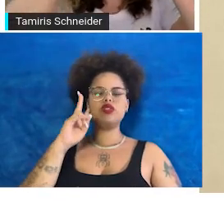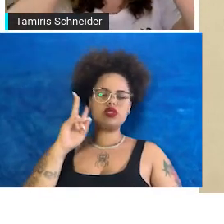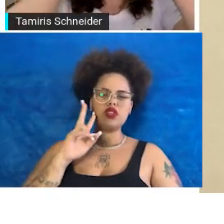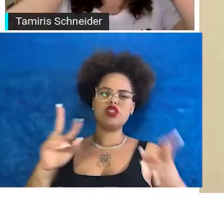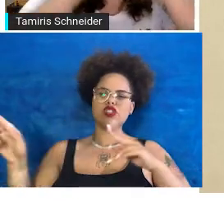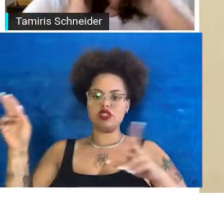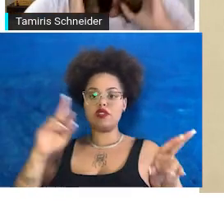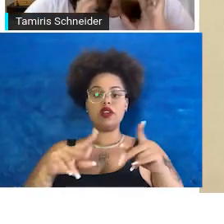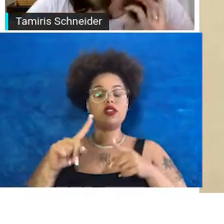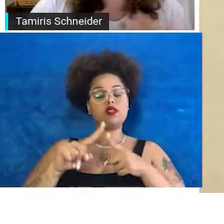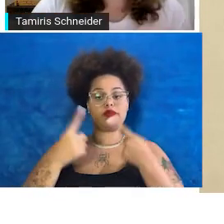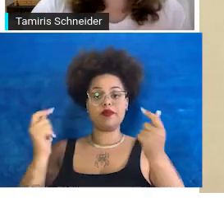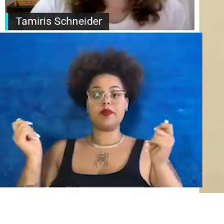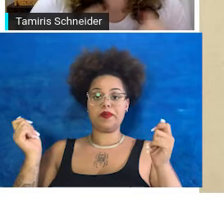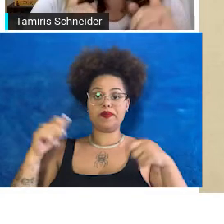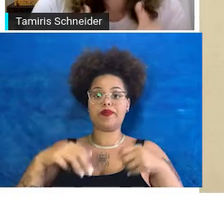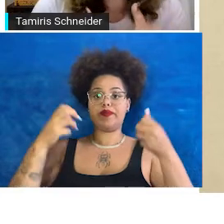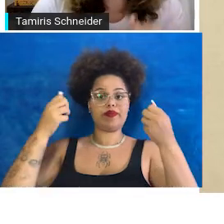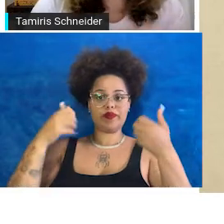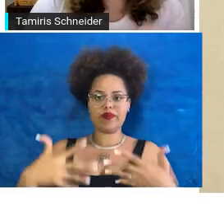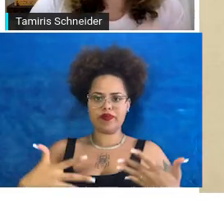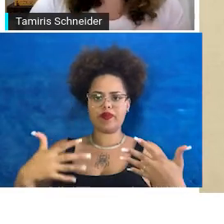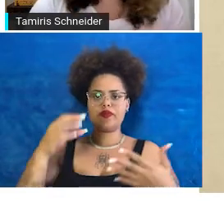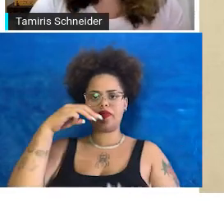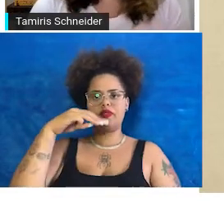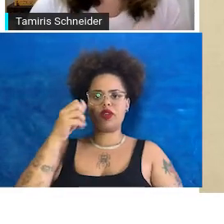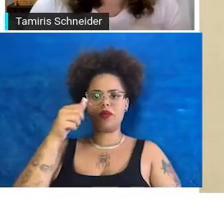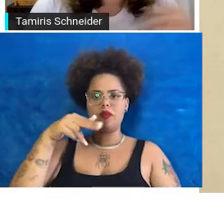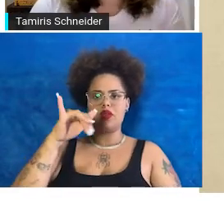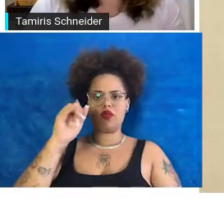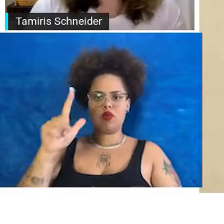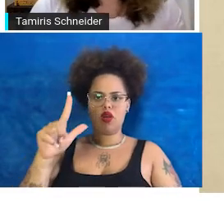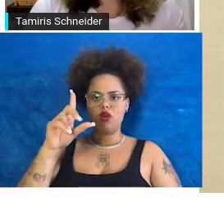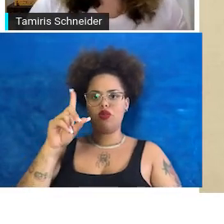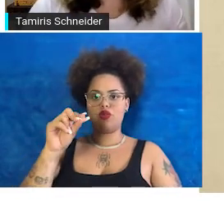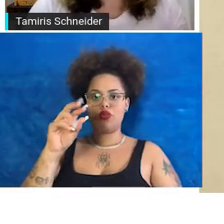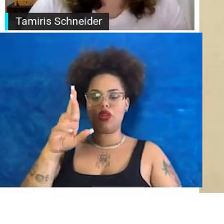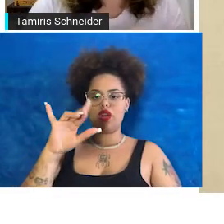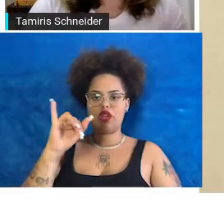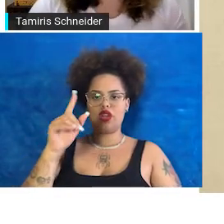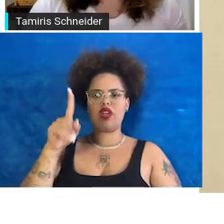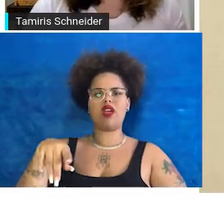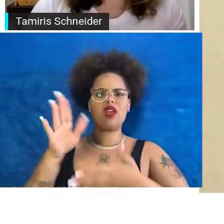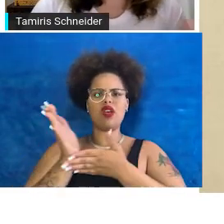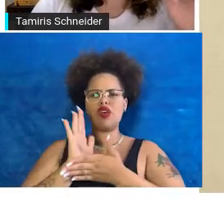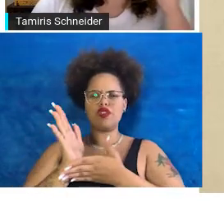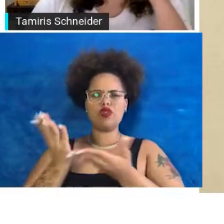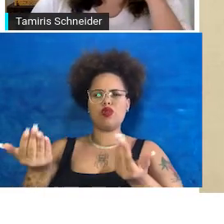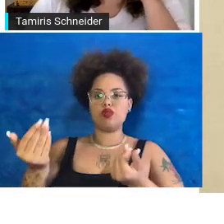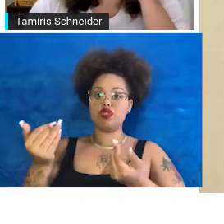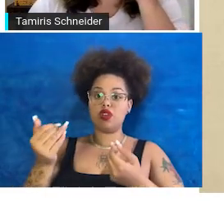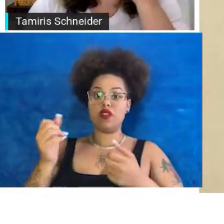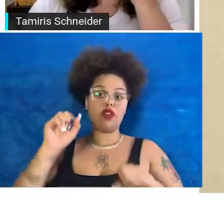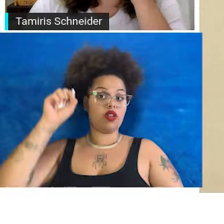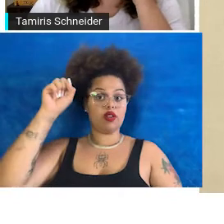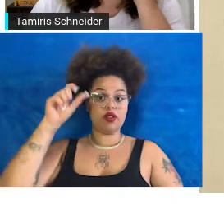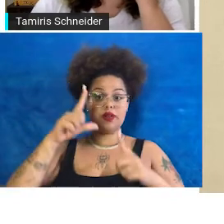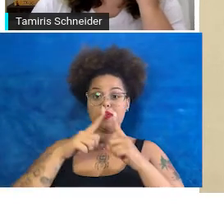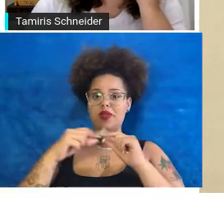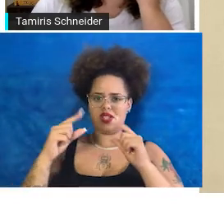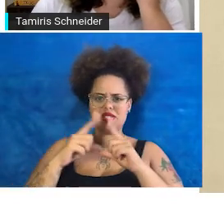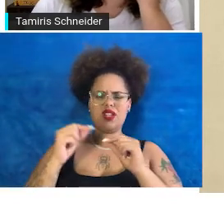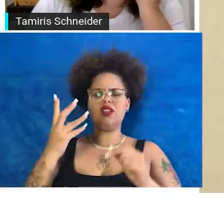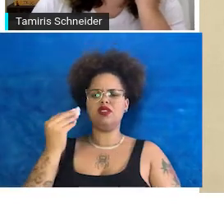super possíveis, né, de serem contadas. O Manual do Herói é um filme super jovem, de heróis em Brasília, é uma coisa muito,